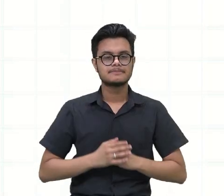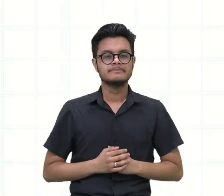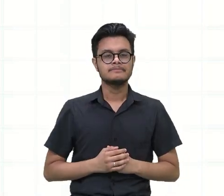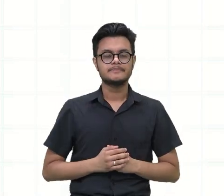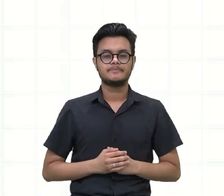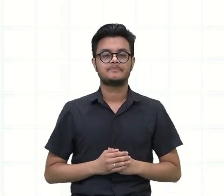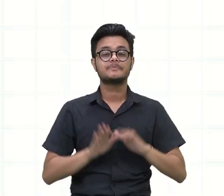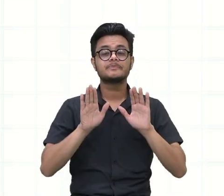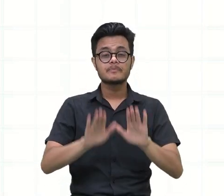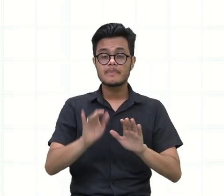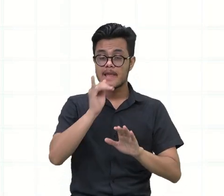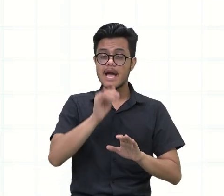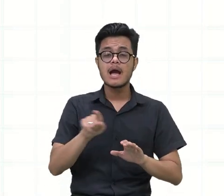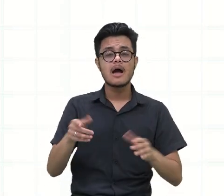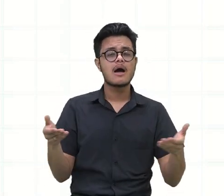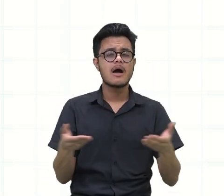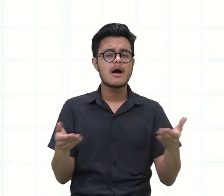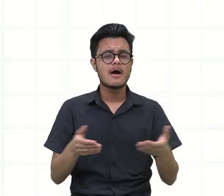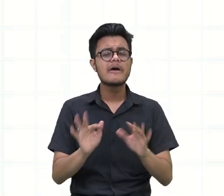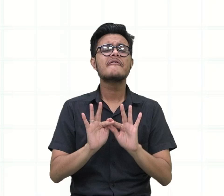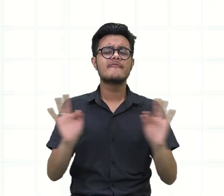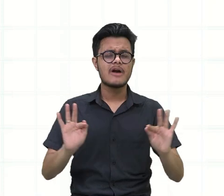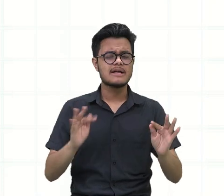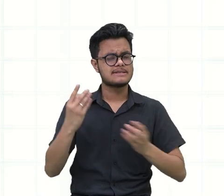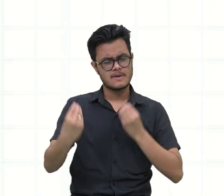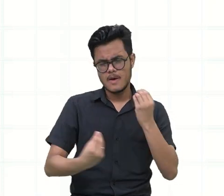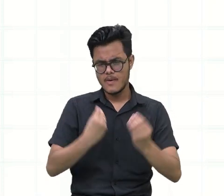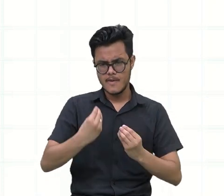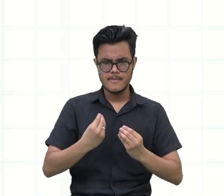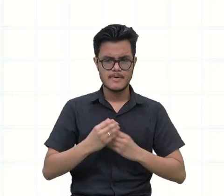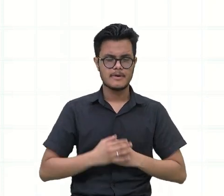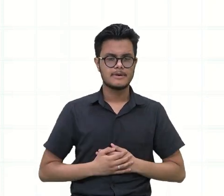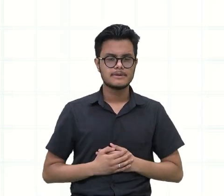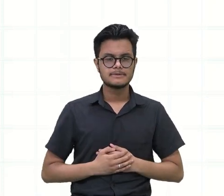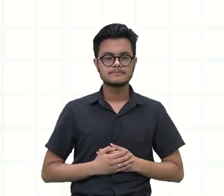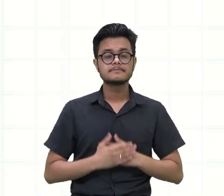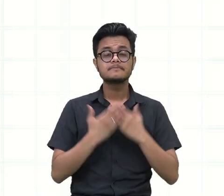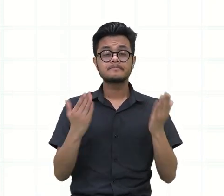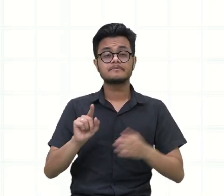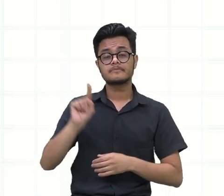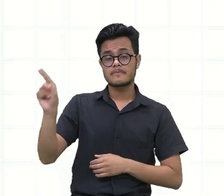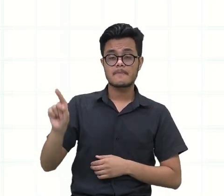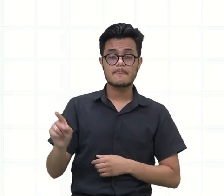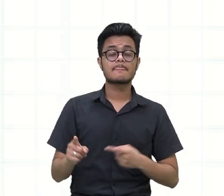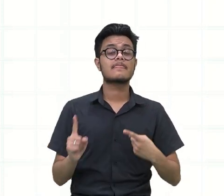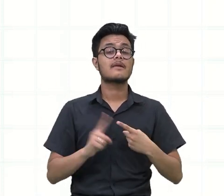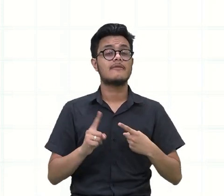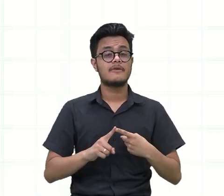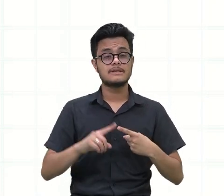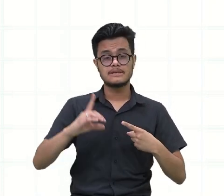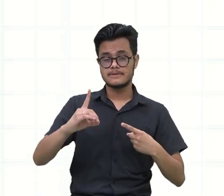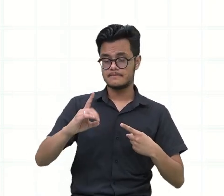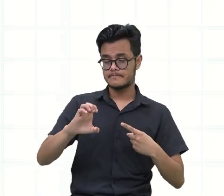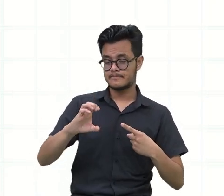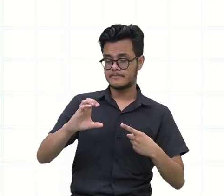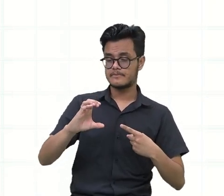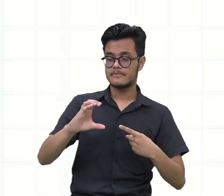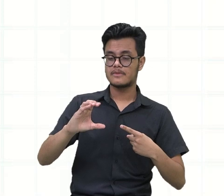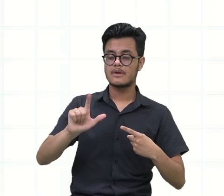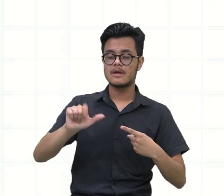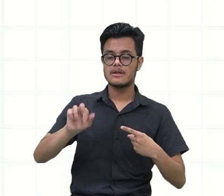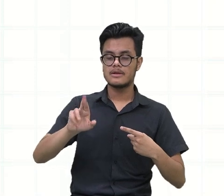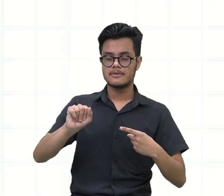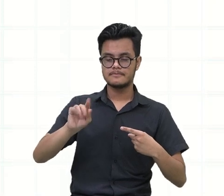Agora, nós vamos conhecer os tipos de frases. Nessa classificação, nós vamos ter a frase